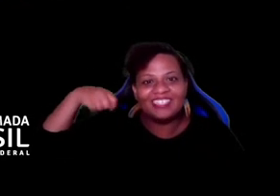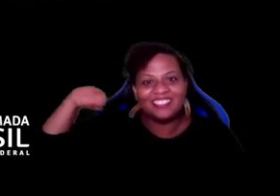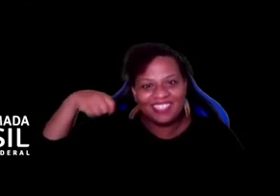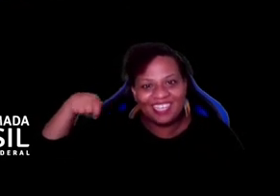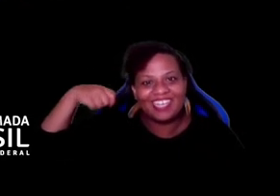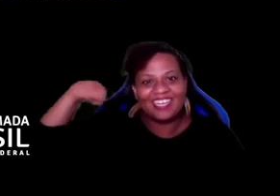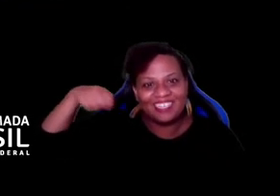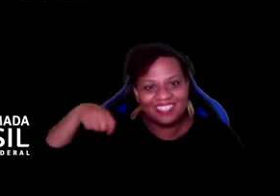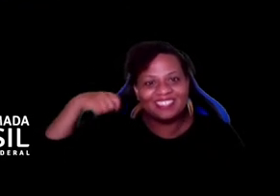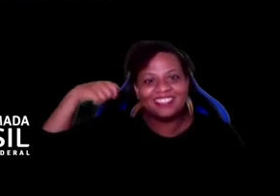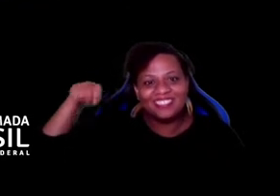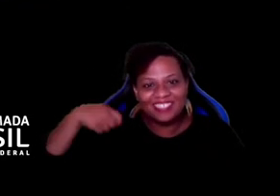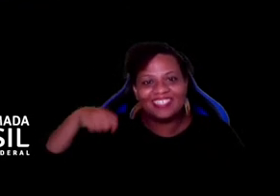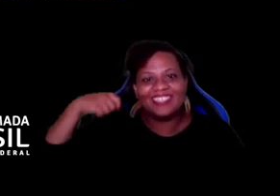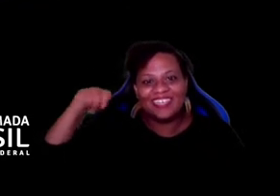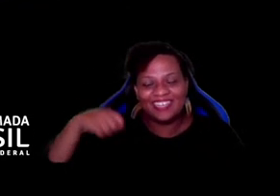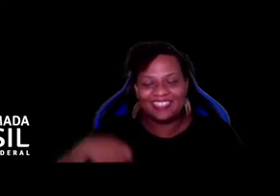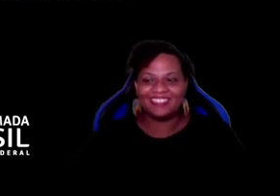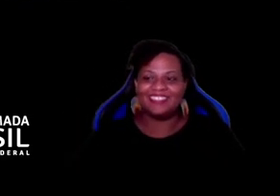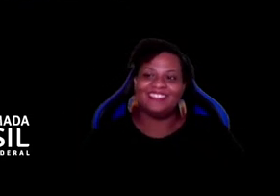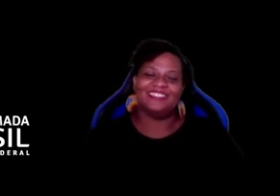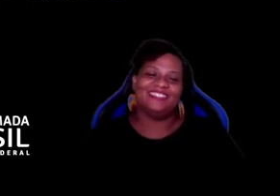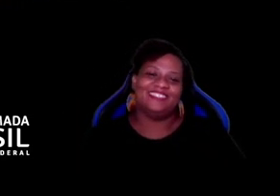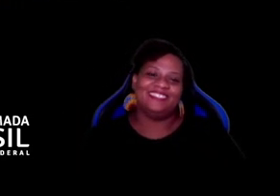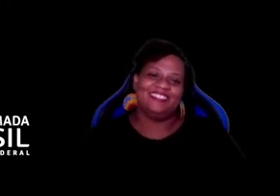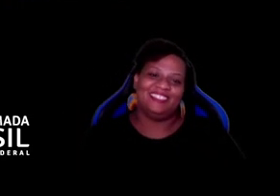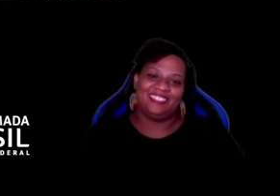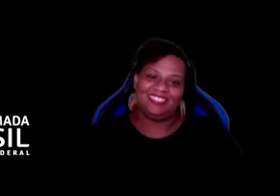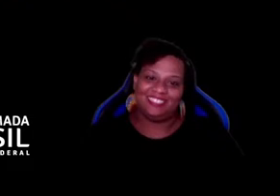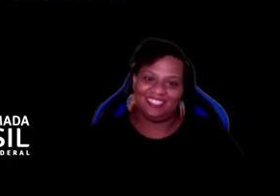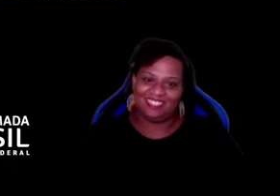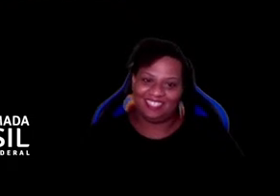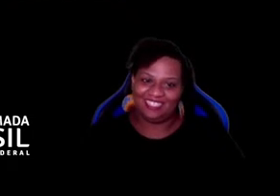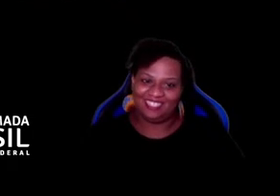que dá uma sonoridade de água.